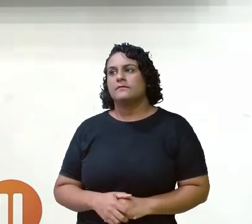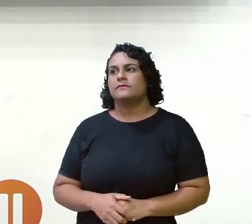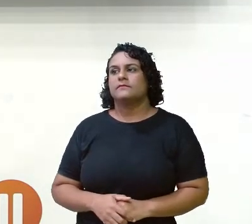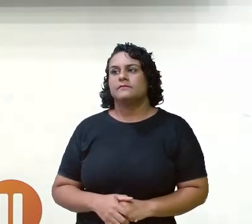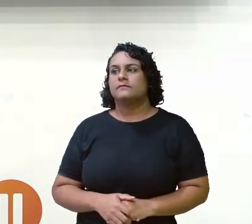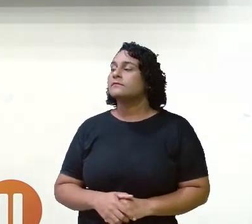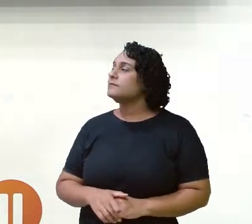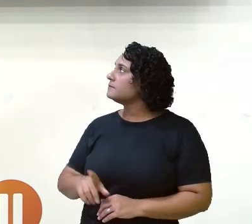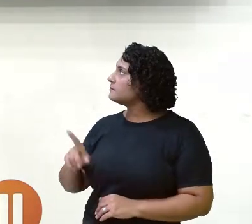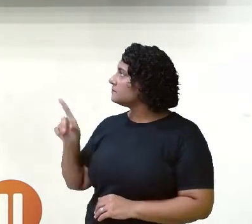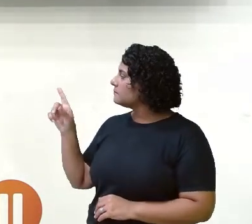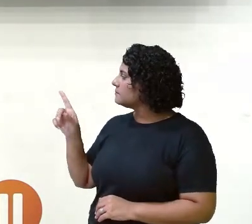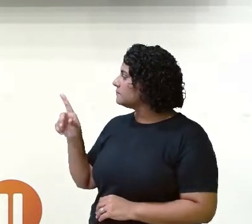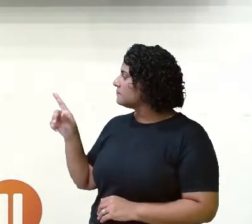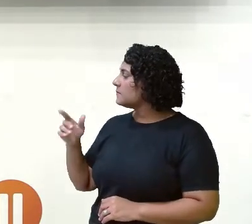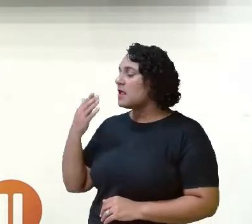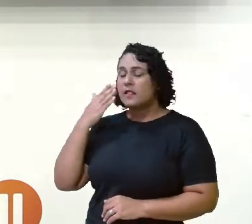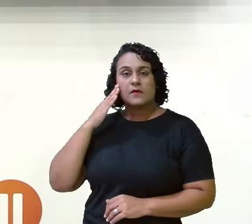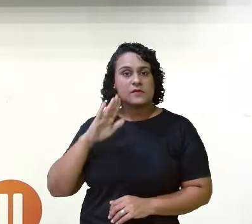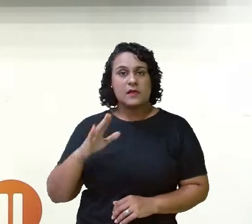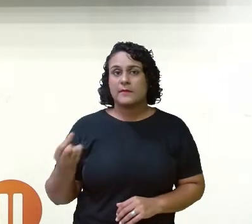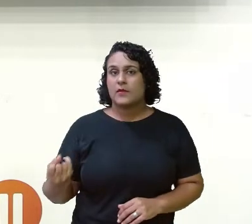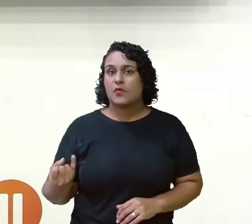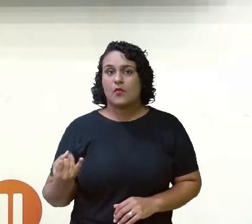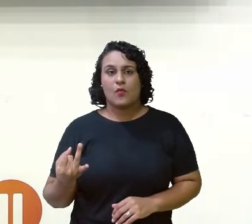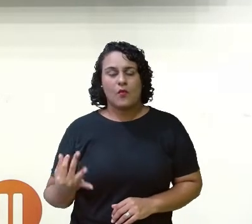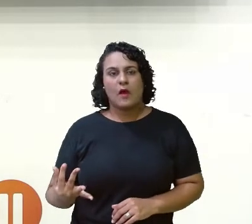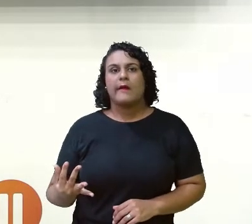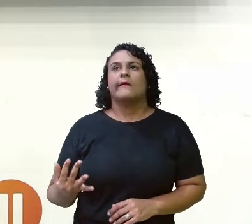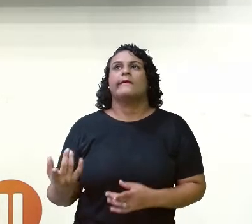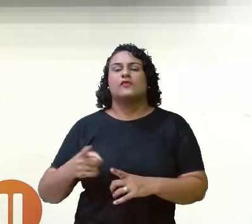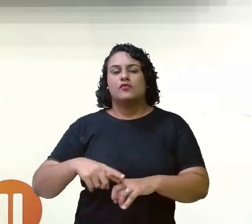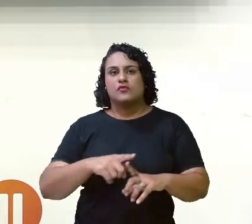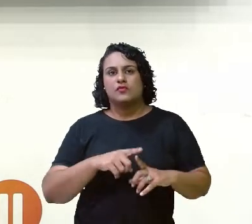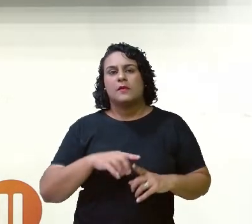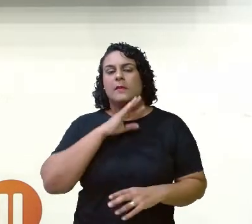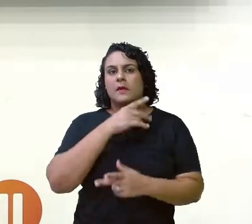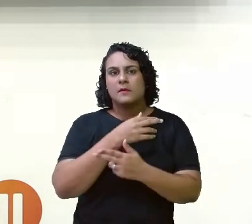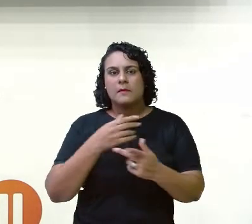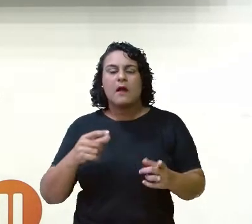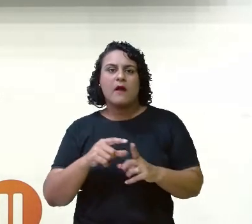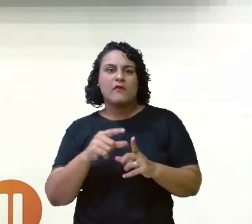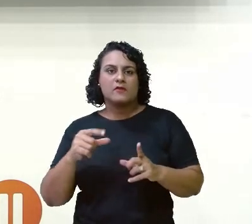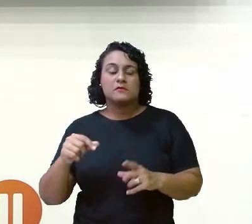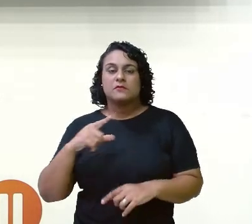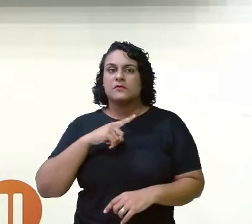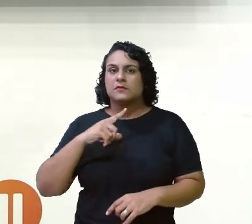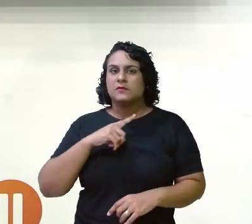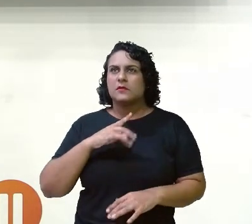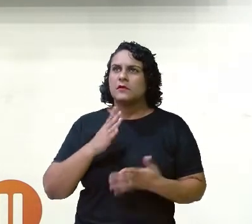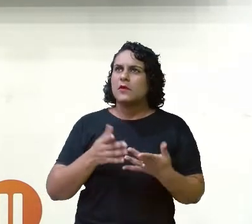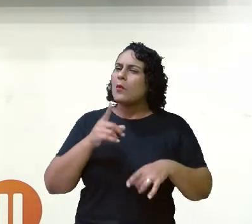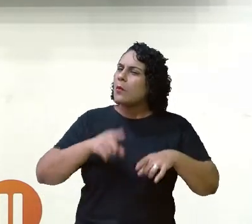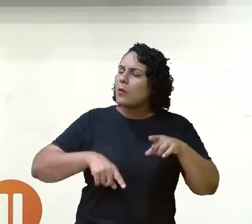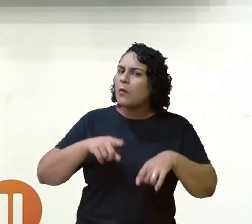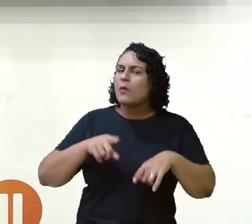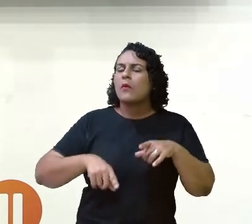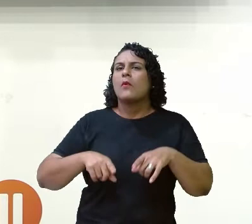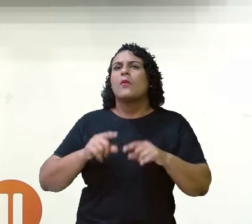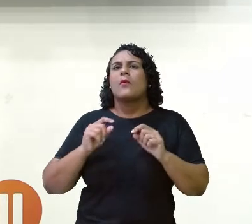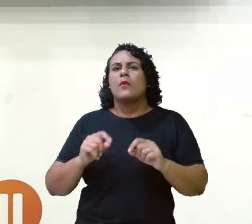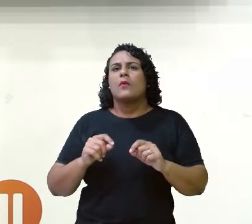Aqui, não se sabe quantas espécies vegetais e animais existem no mundo. As estimativas variam